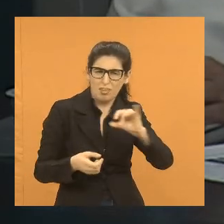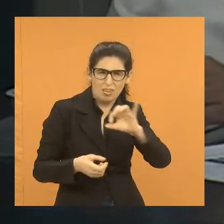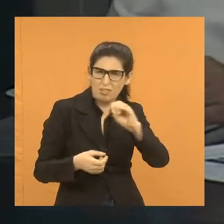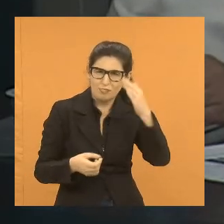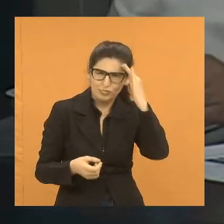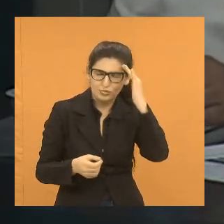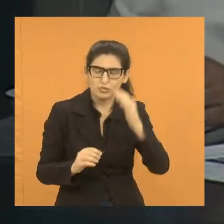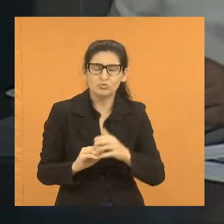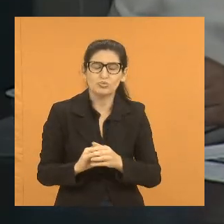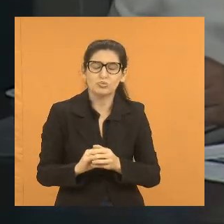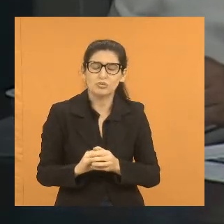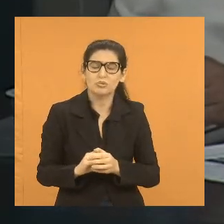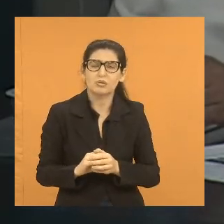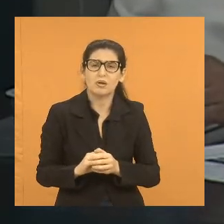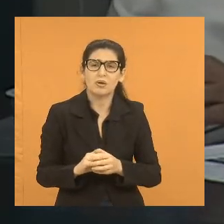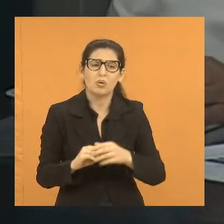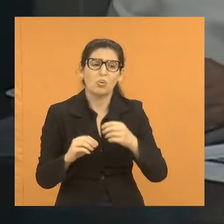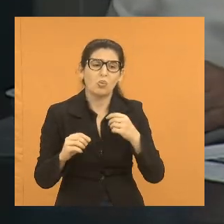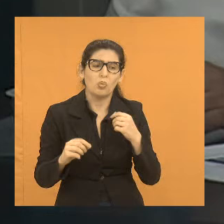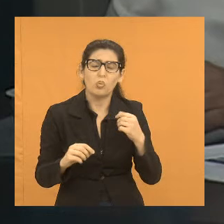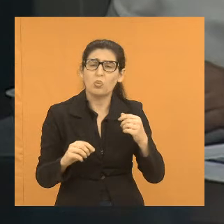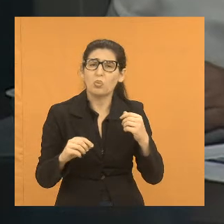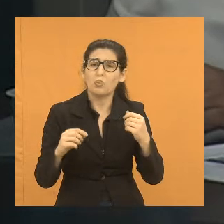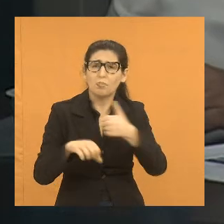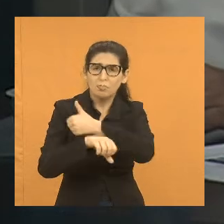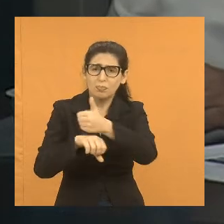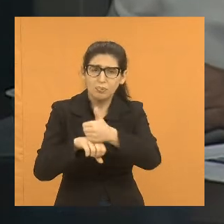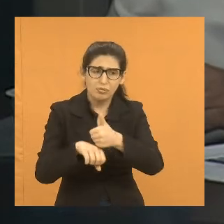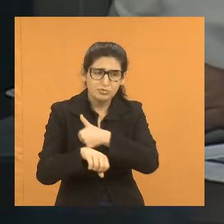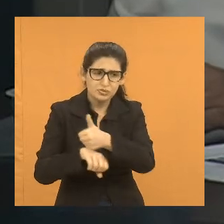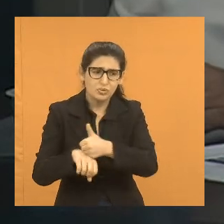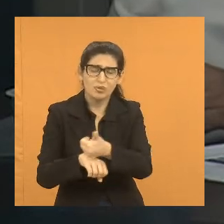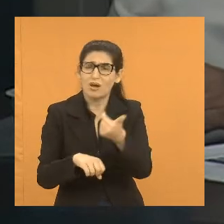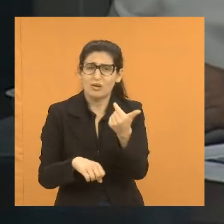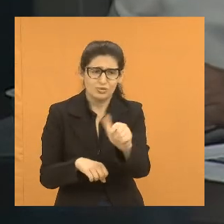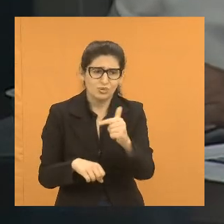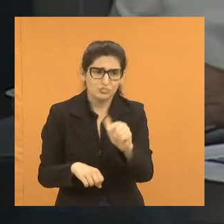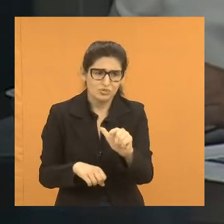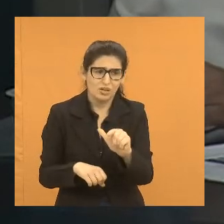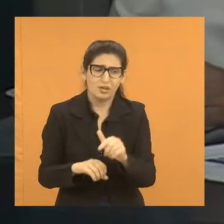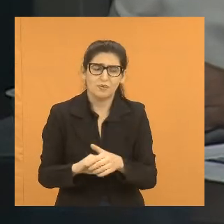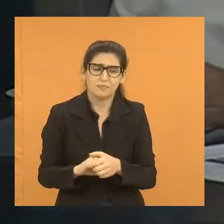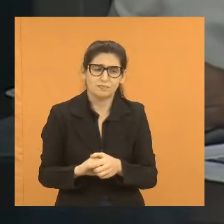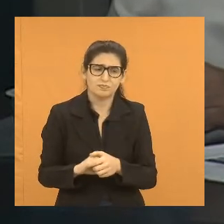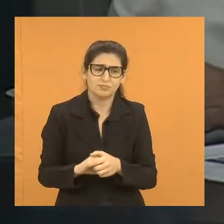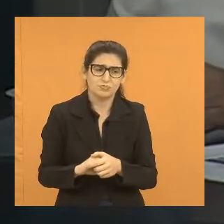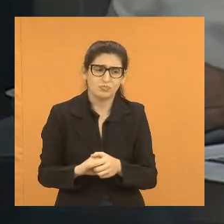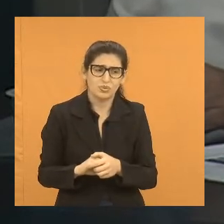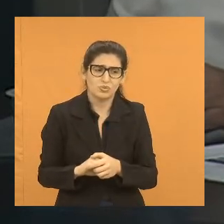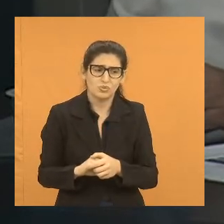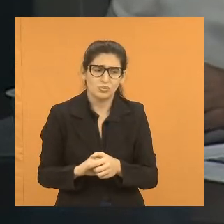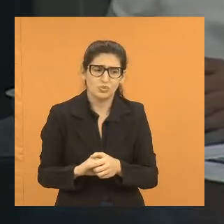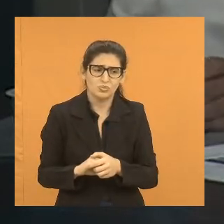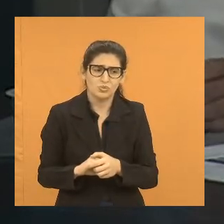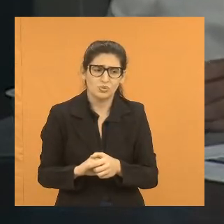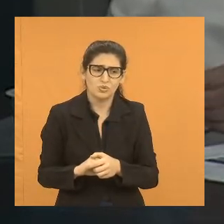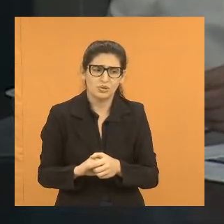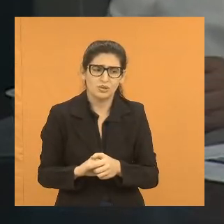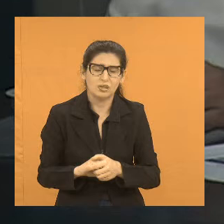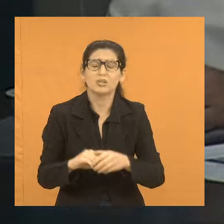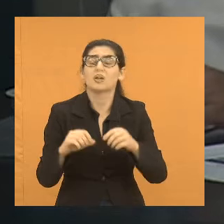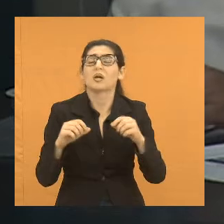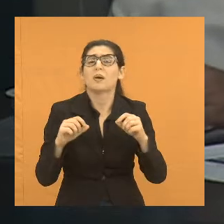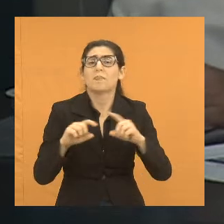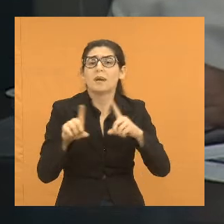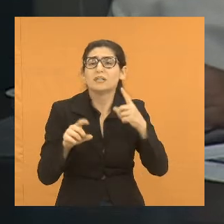a gente não tem esse profissional disponível. Esse exame não é que tenha parado, ele é feito, mas não na